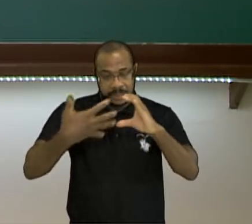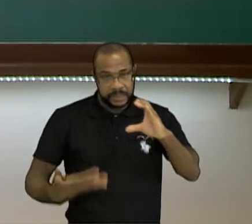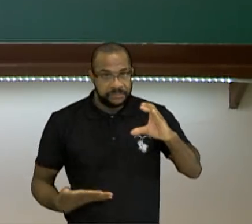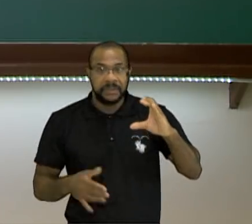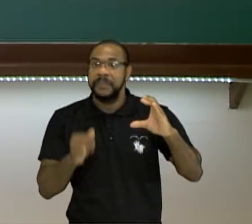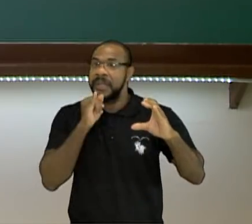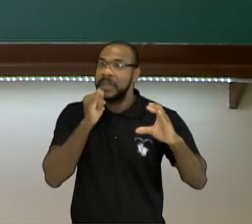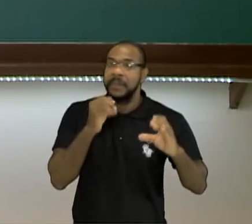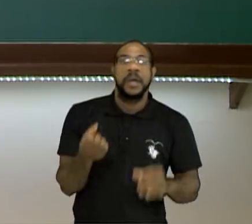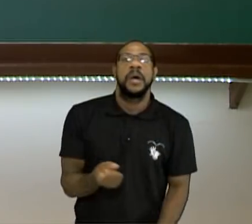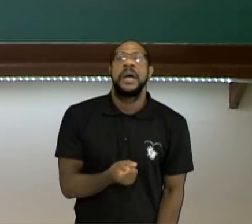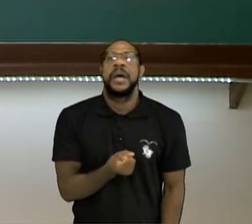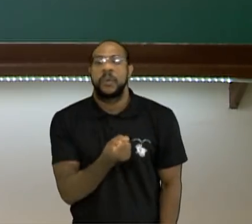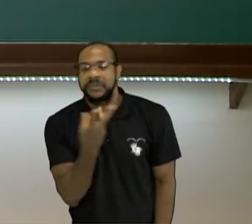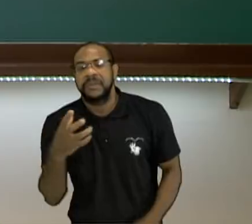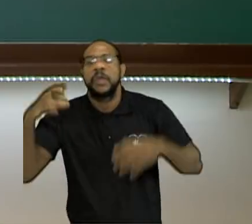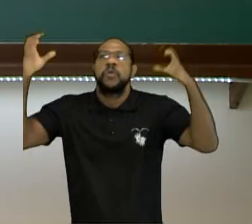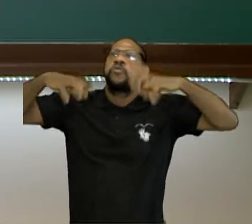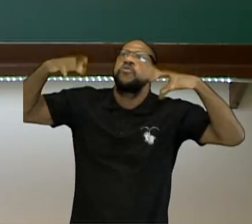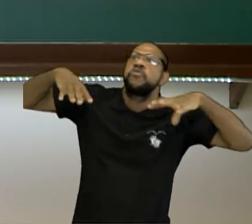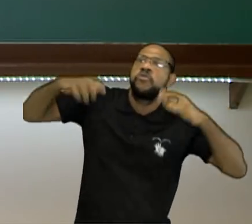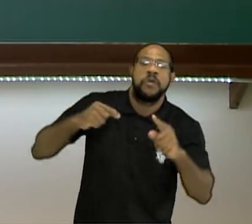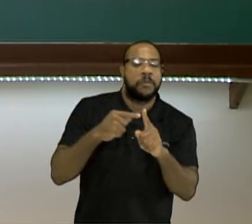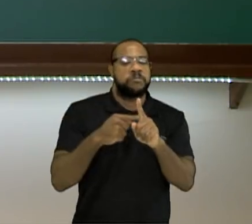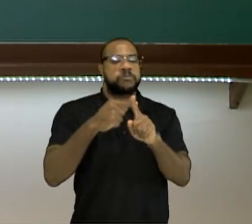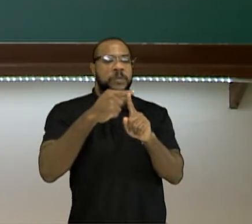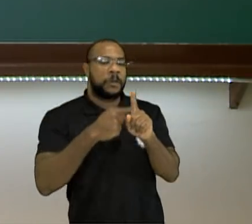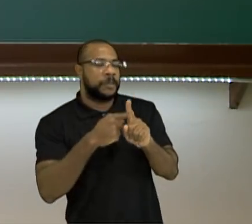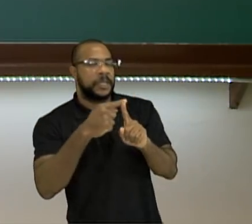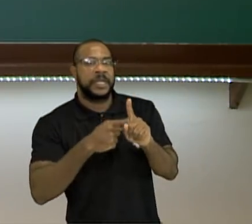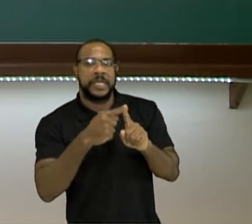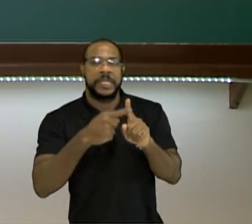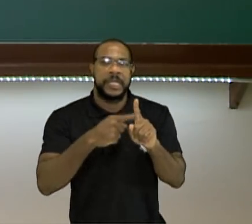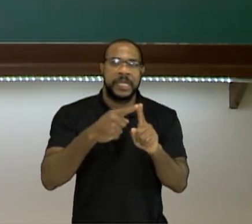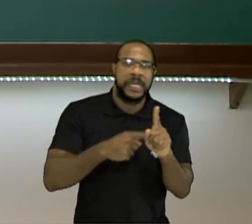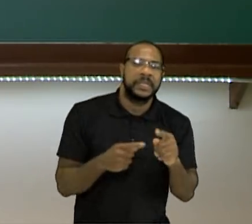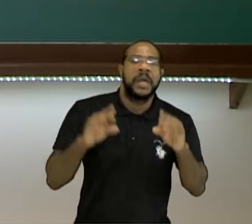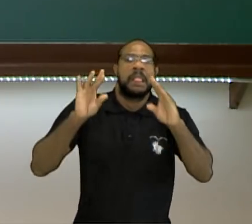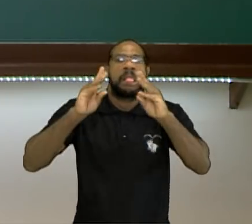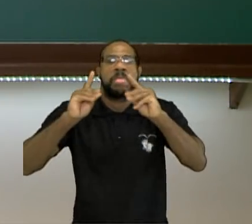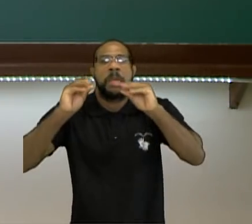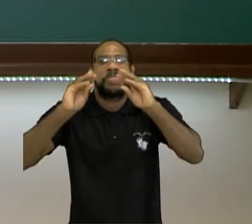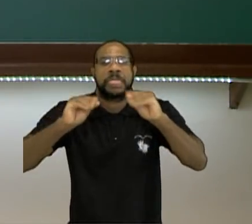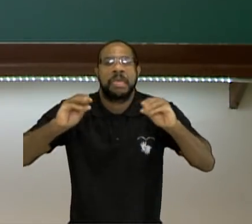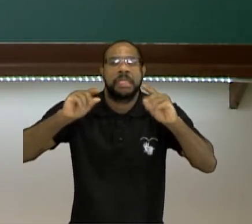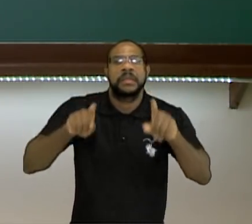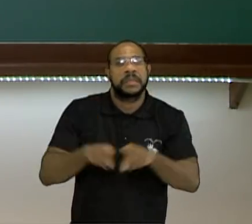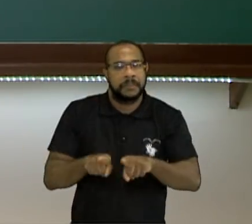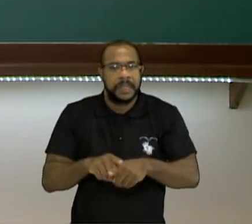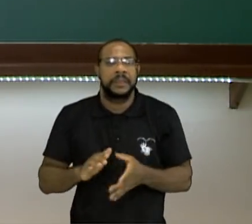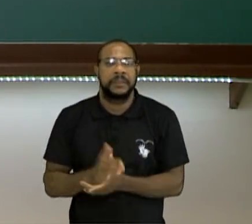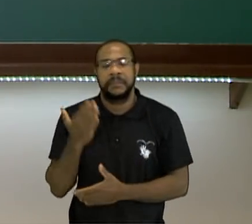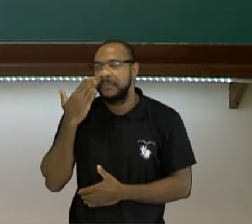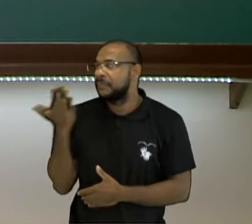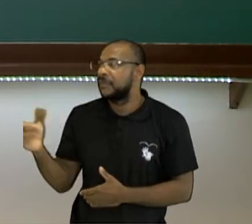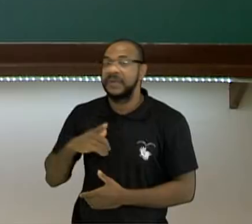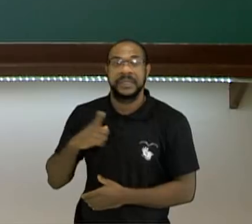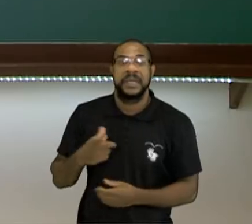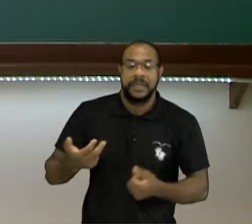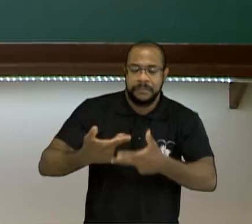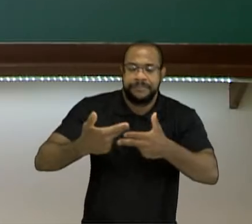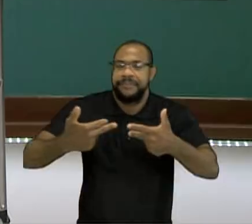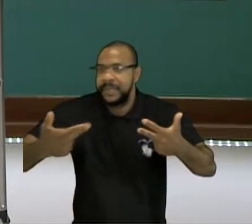de quantidade de chuvas, de temperatura, de umidade, e isso vai fazer com que a gente tenha a variedade